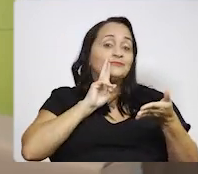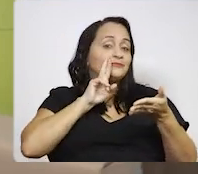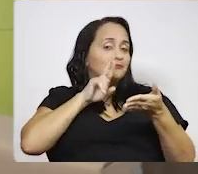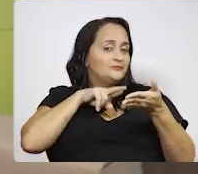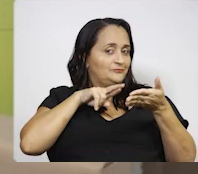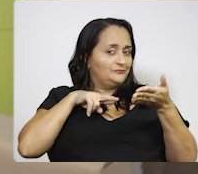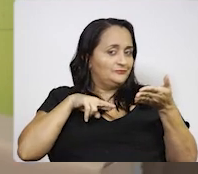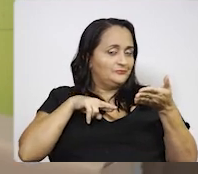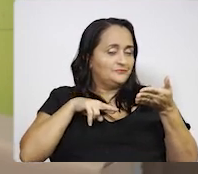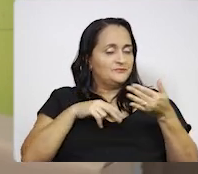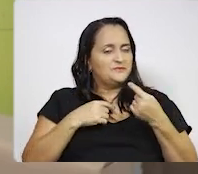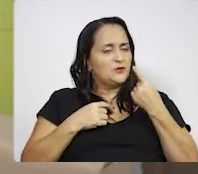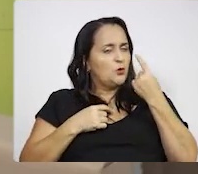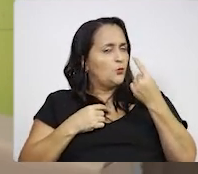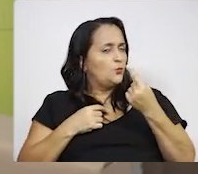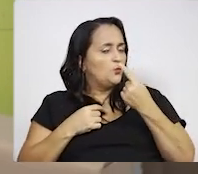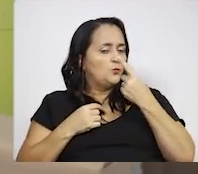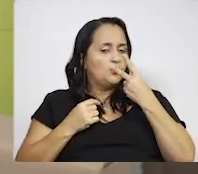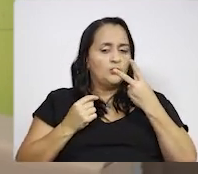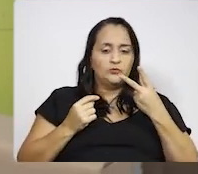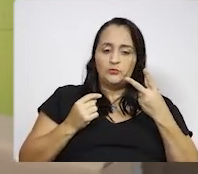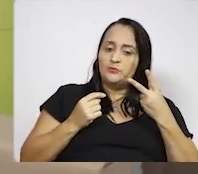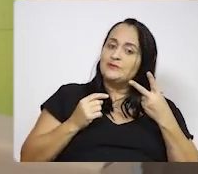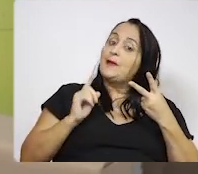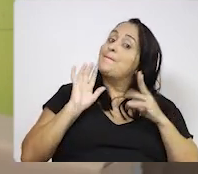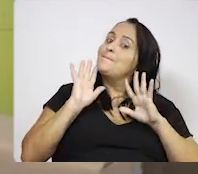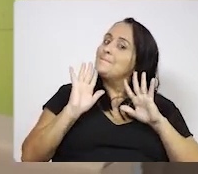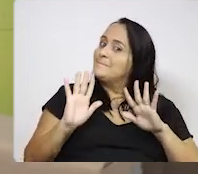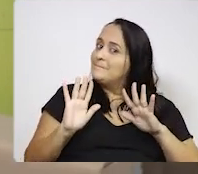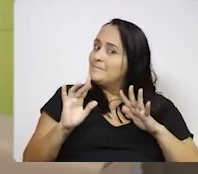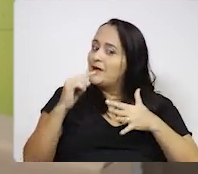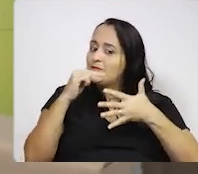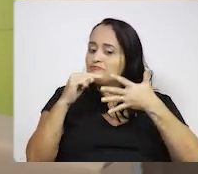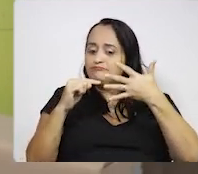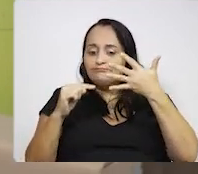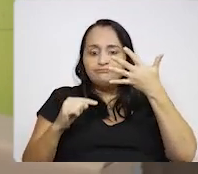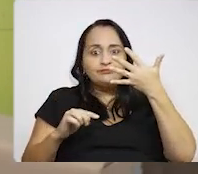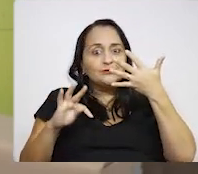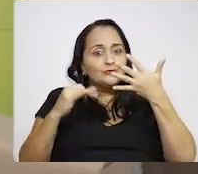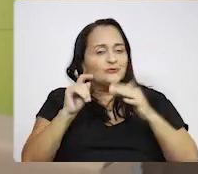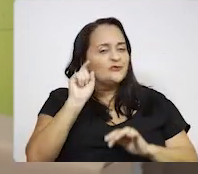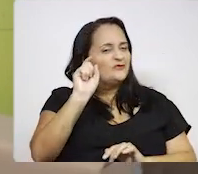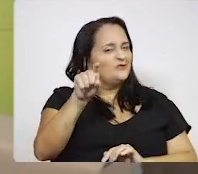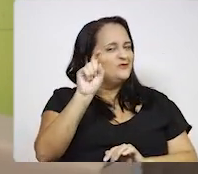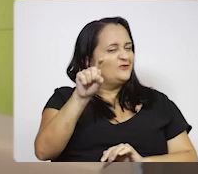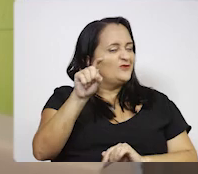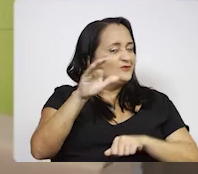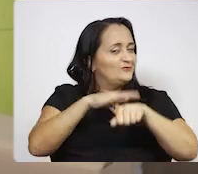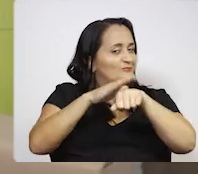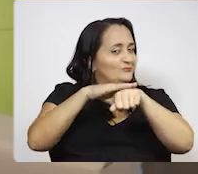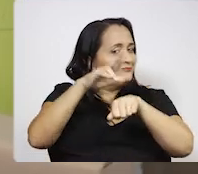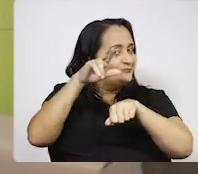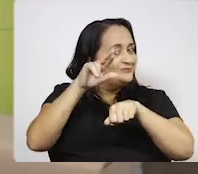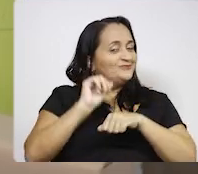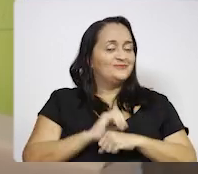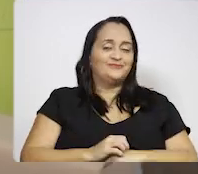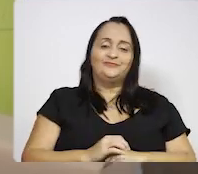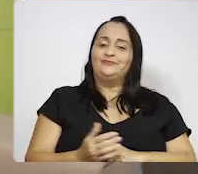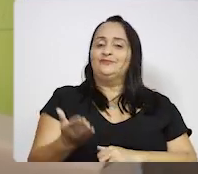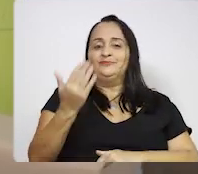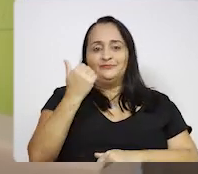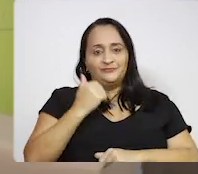E vou resolver uma ou duas questões, mas as outras eu vou deixar por sua conta, tá bom?